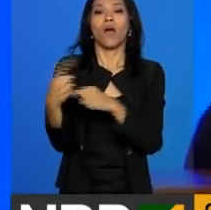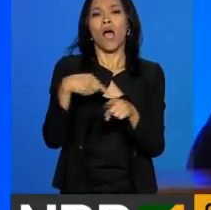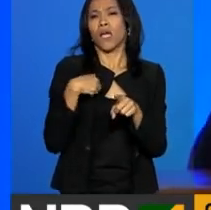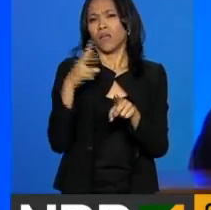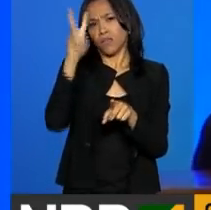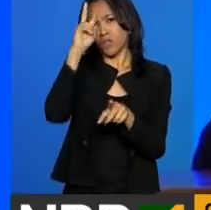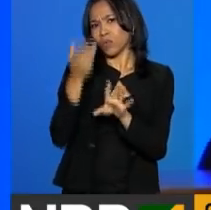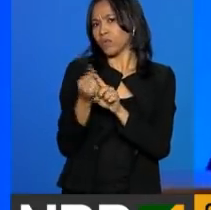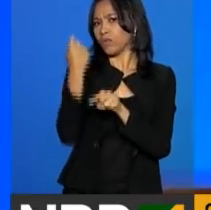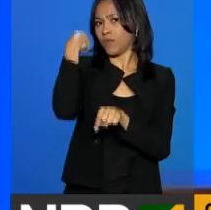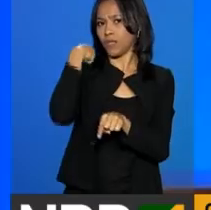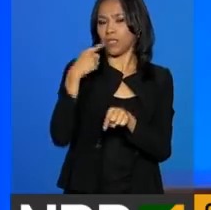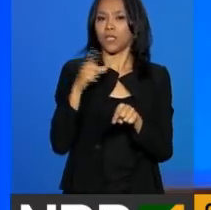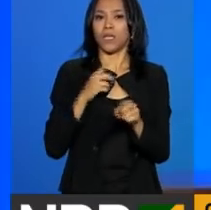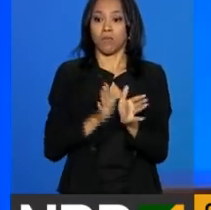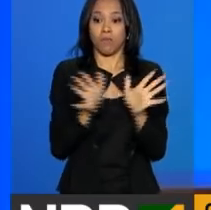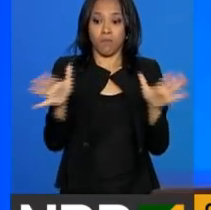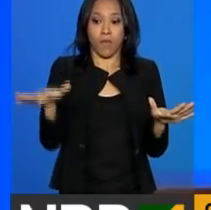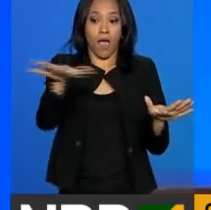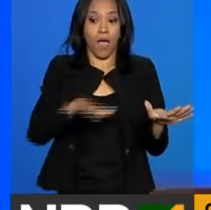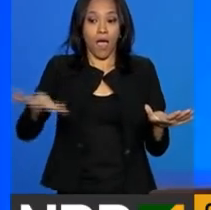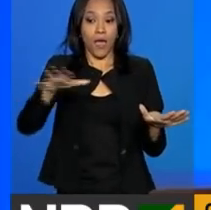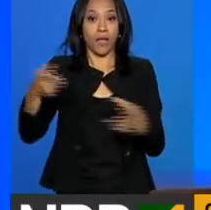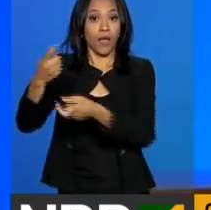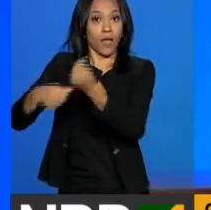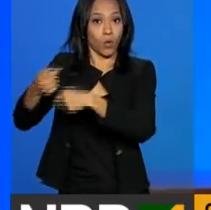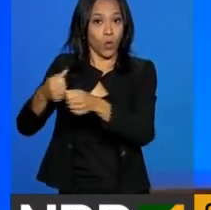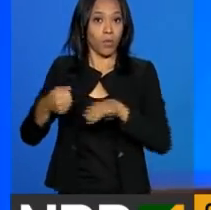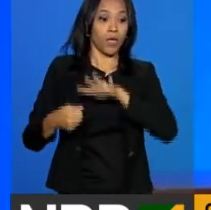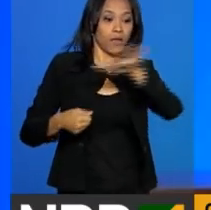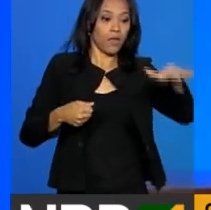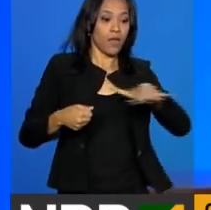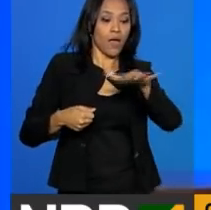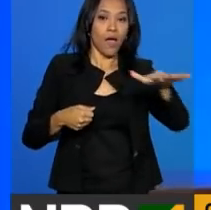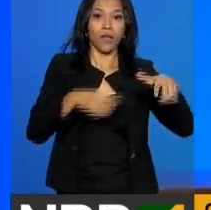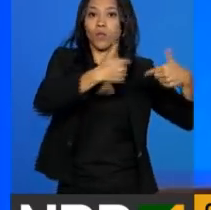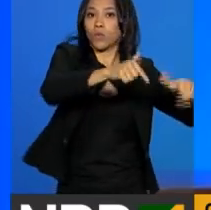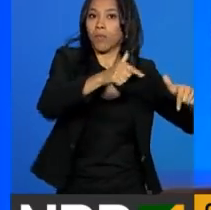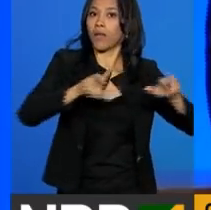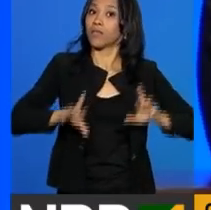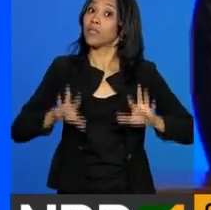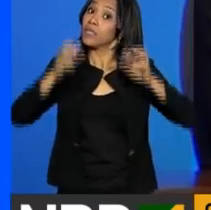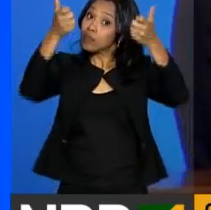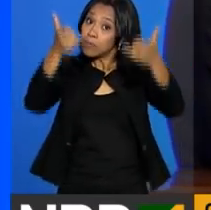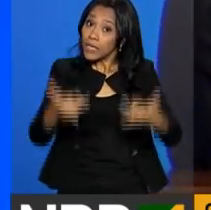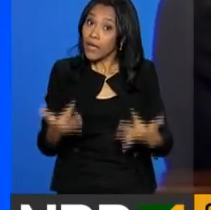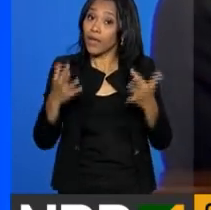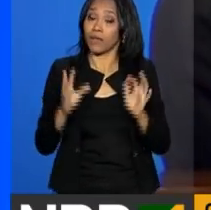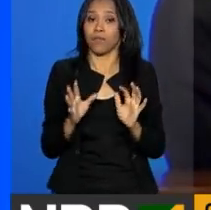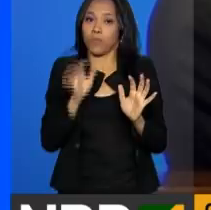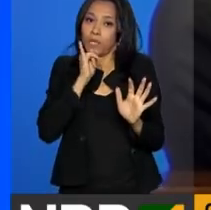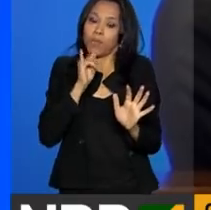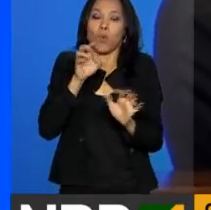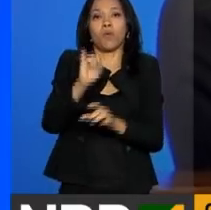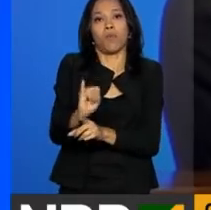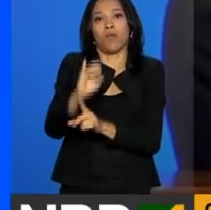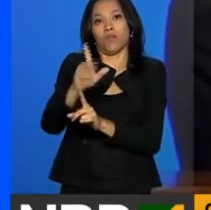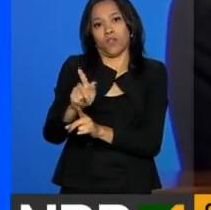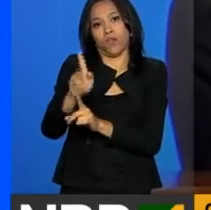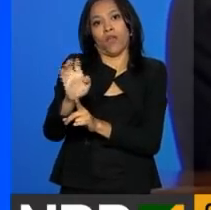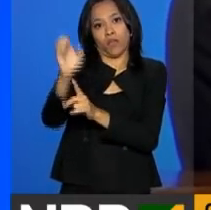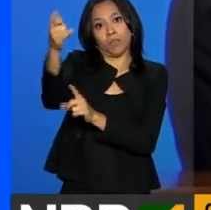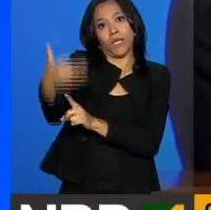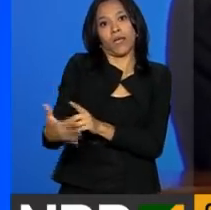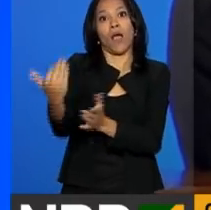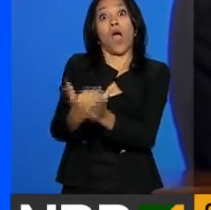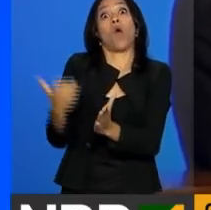econômica ea área do trabalho para esclarecer estes pontos interessante que o fazer o desenho é bom aumentou o